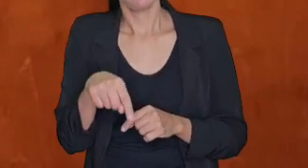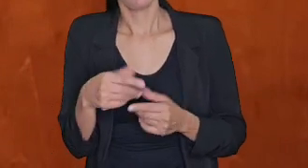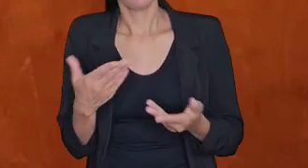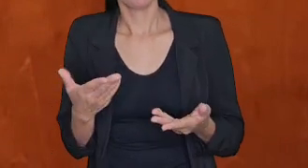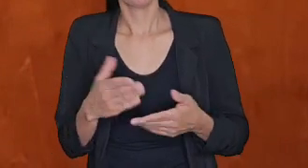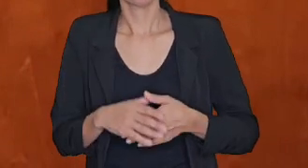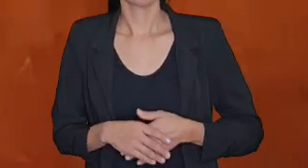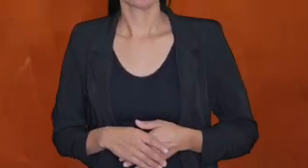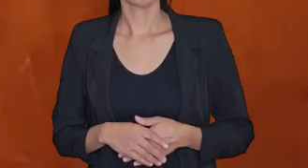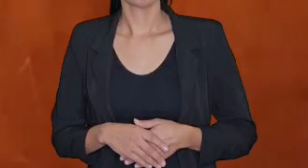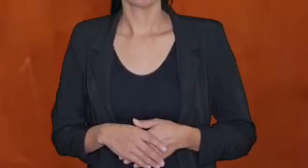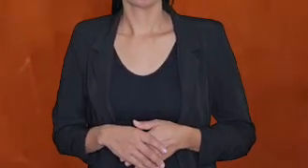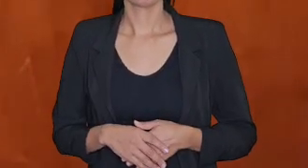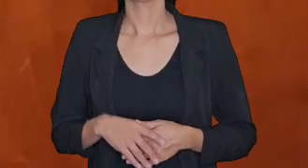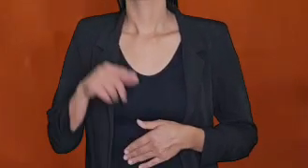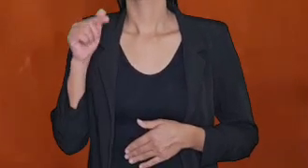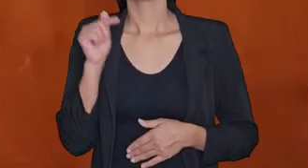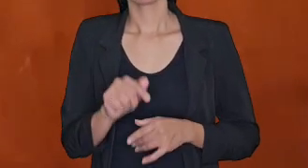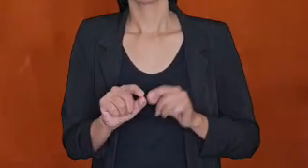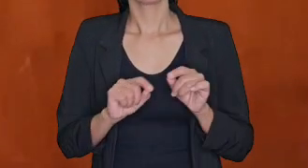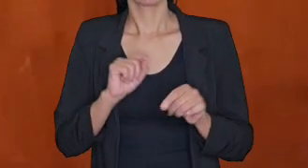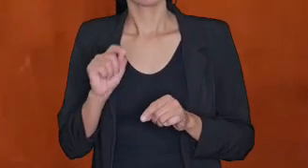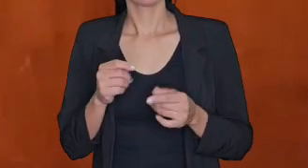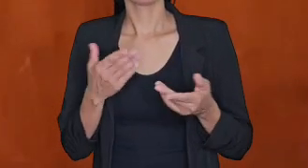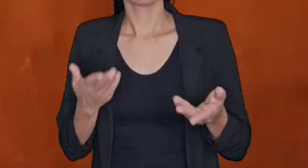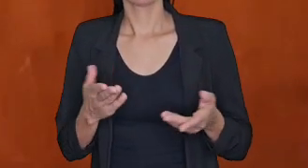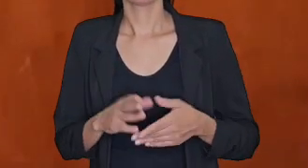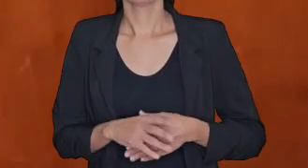uma consequência, né?